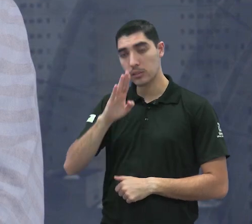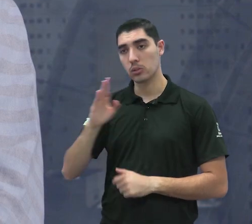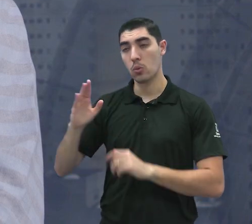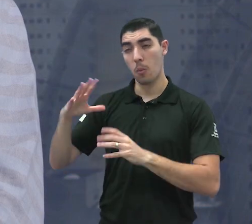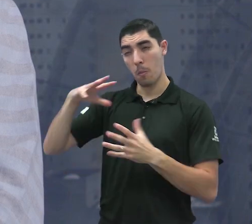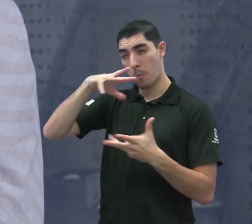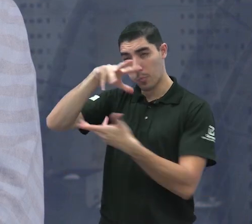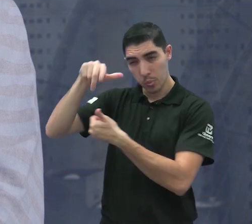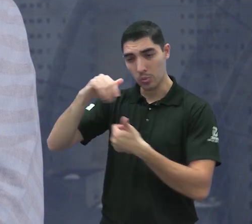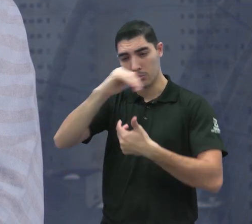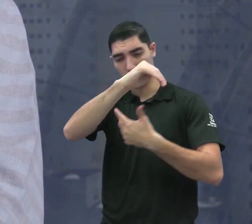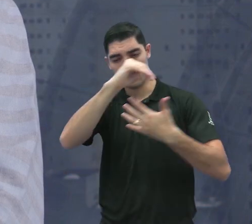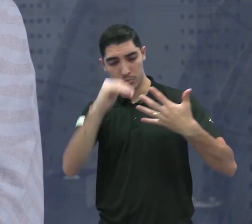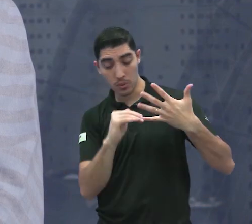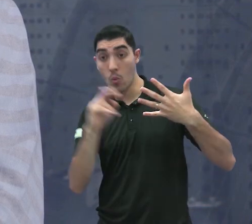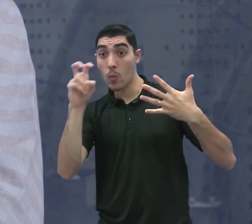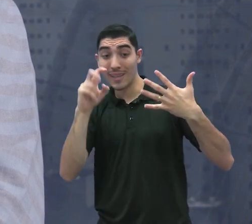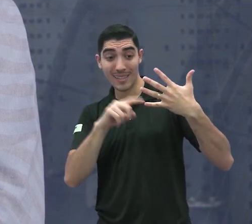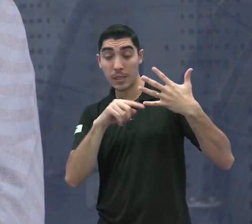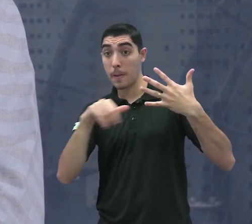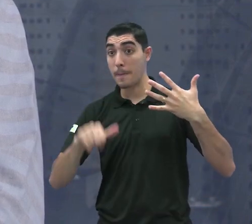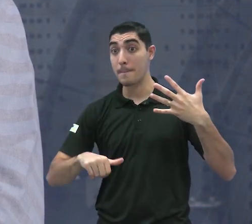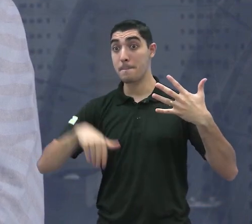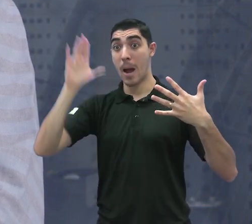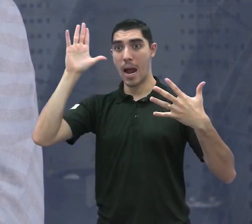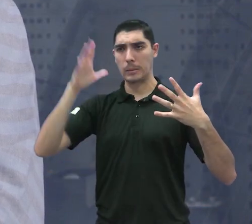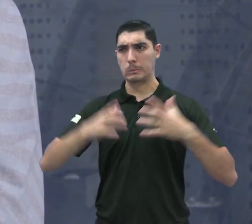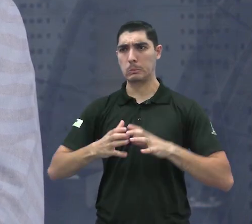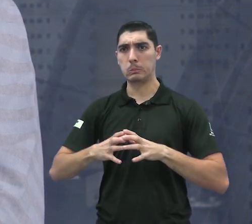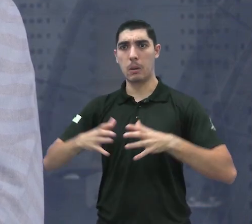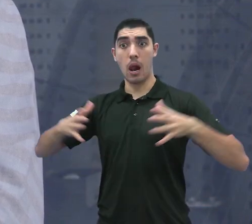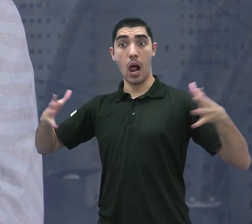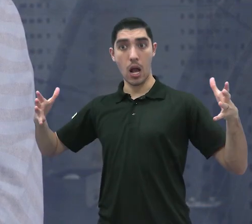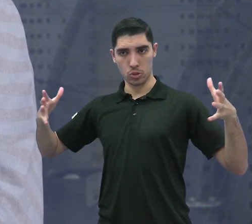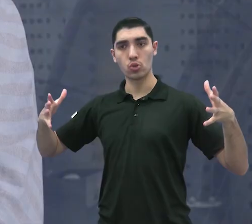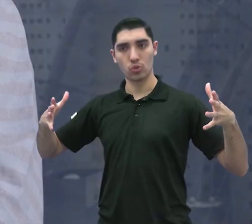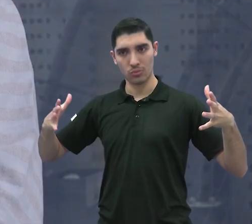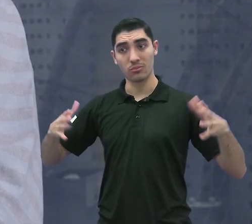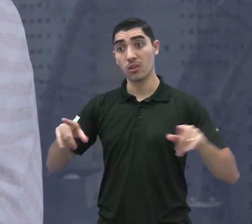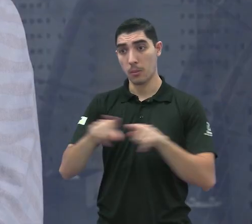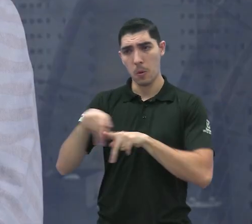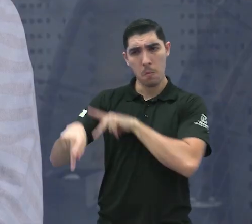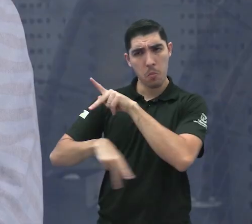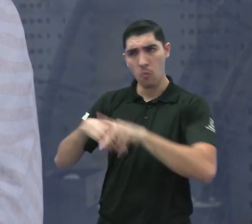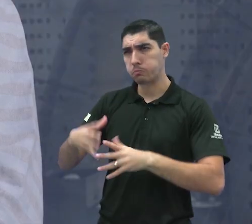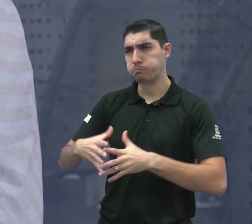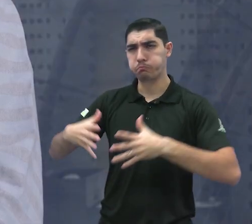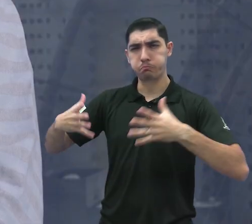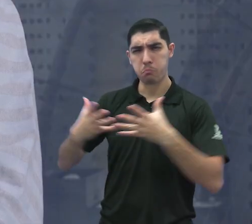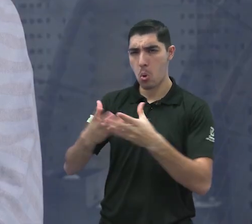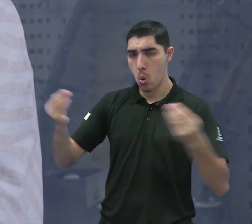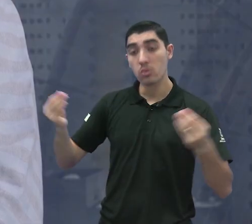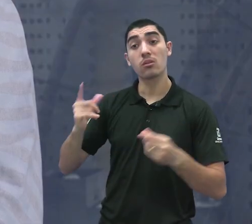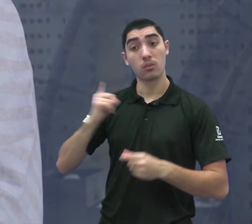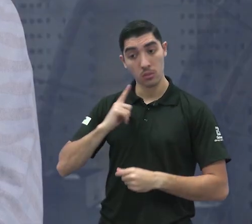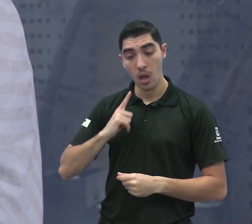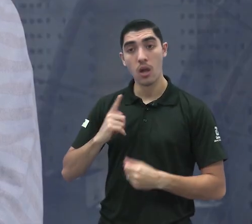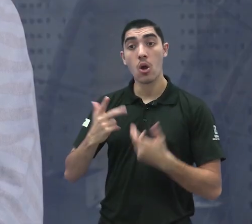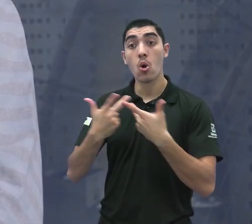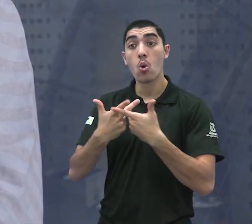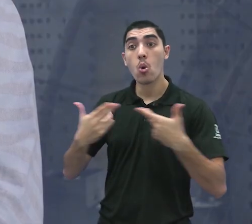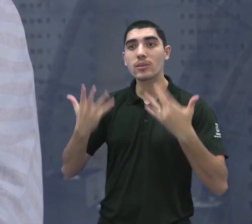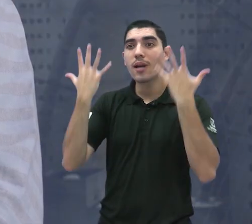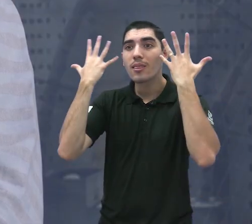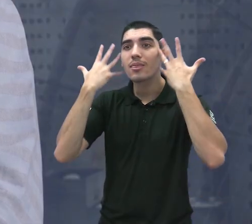país do mundo, tem uma das maiores populações da humanidade, tem um amplo território rico de recursos naturais.